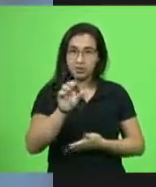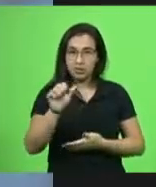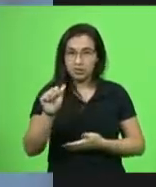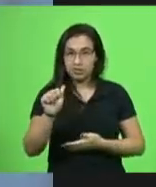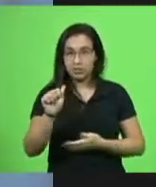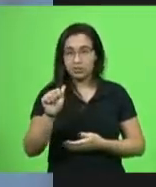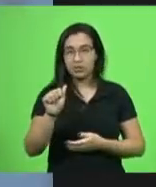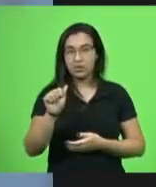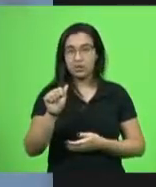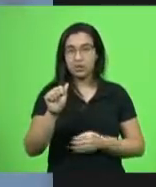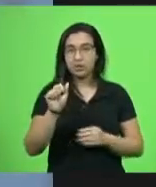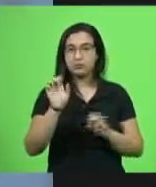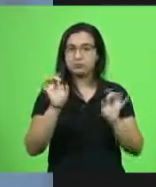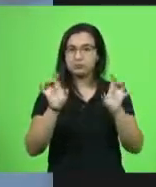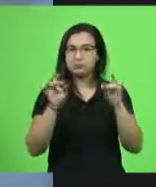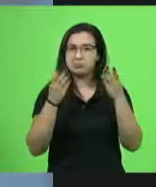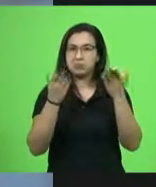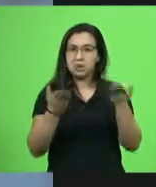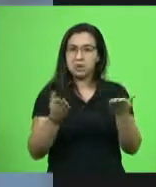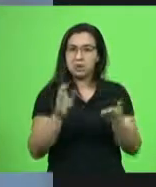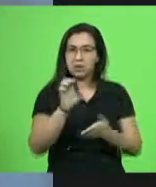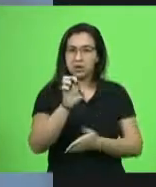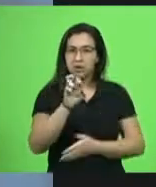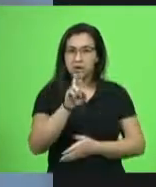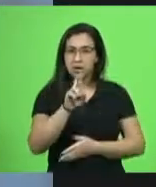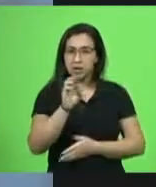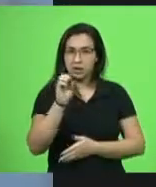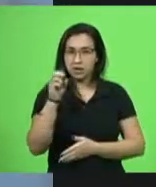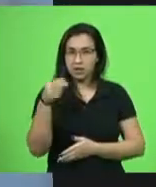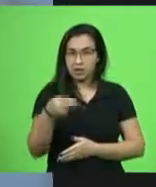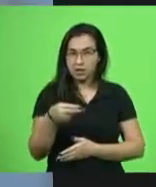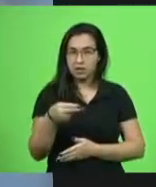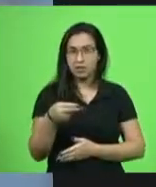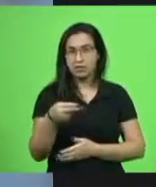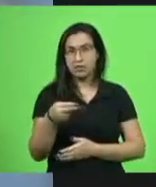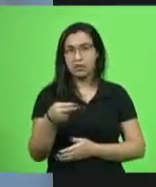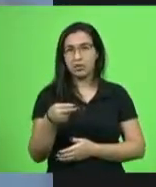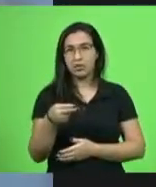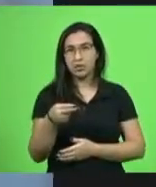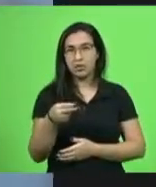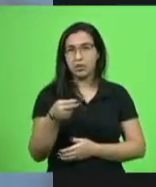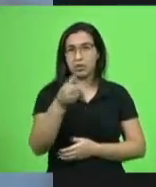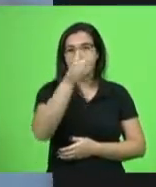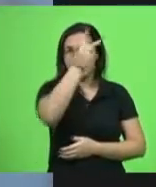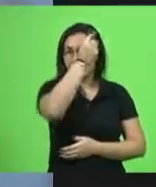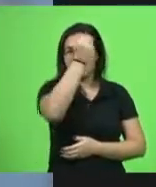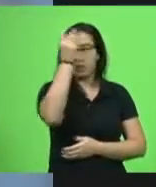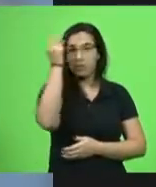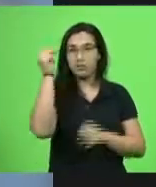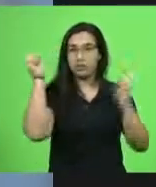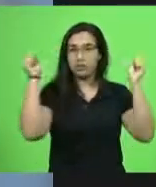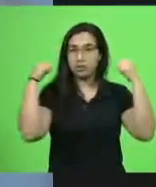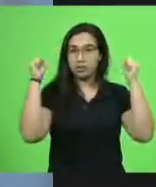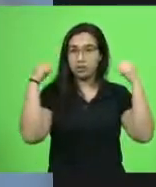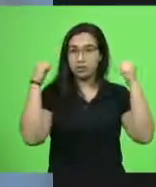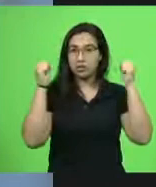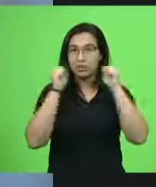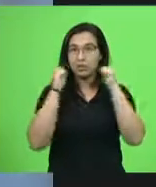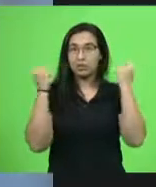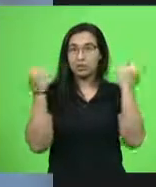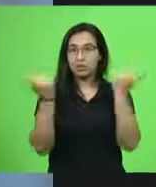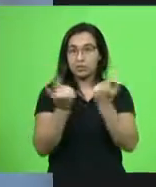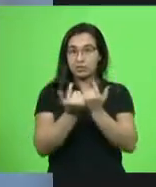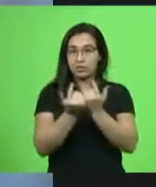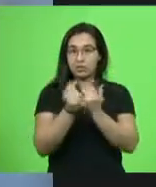especialmente do secretário Heron, do governador, do prefeito de Chapecó, da Assembleia Legislativa,